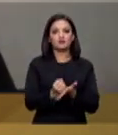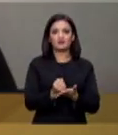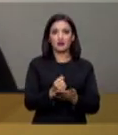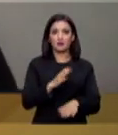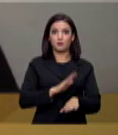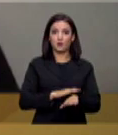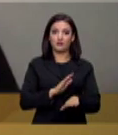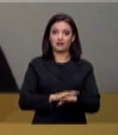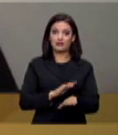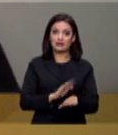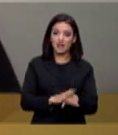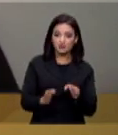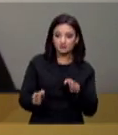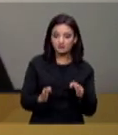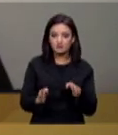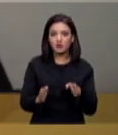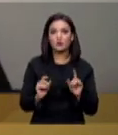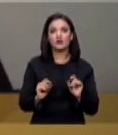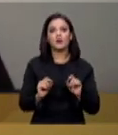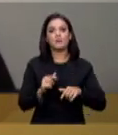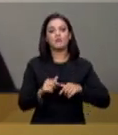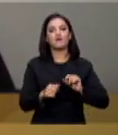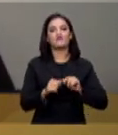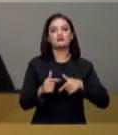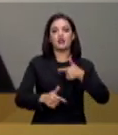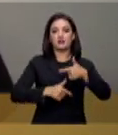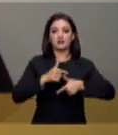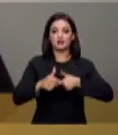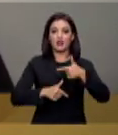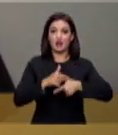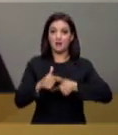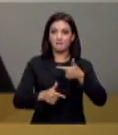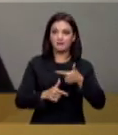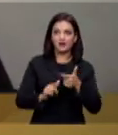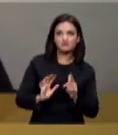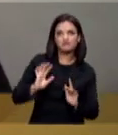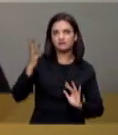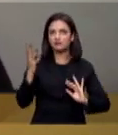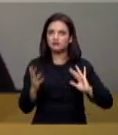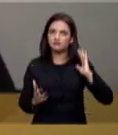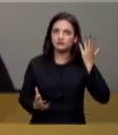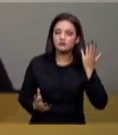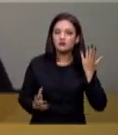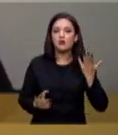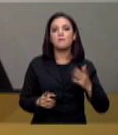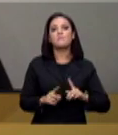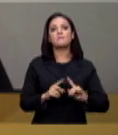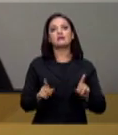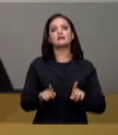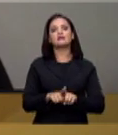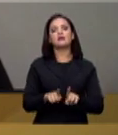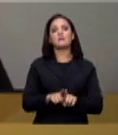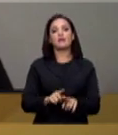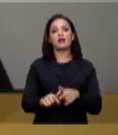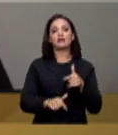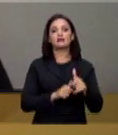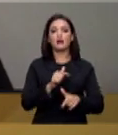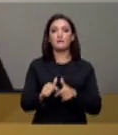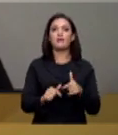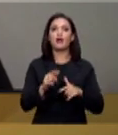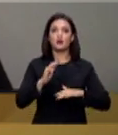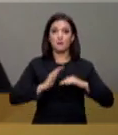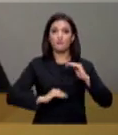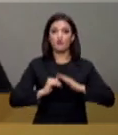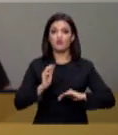determinado tanto para o desempenho de atividade de natureza eventual quanto para o exercício de atividade de caráter regular